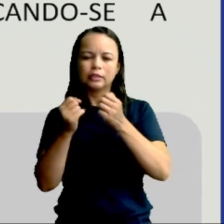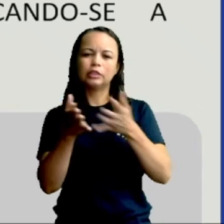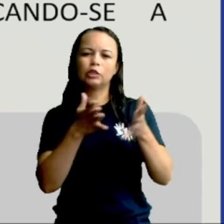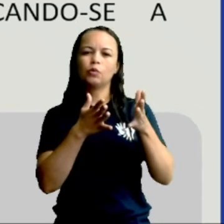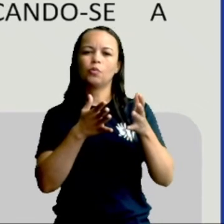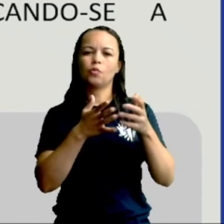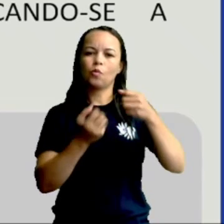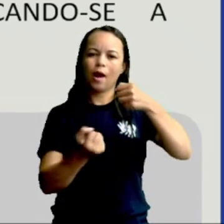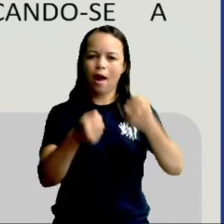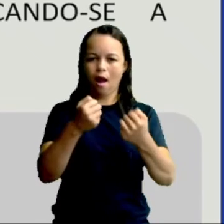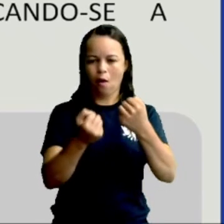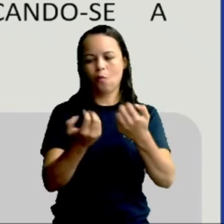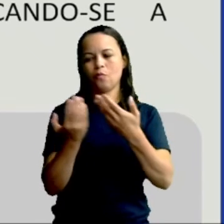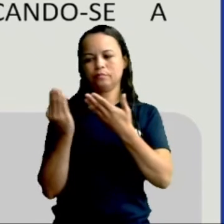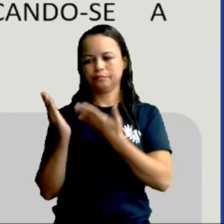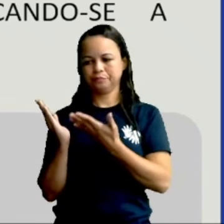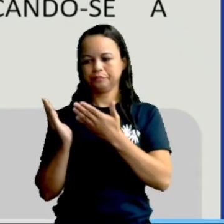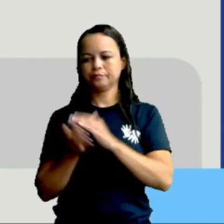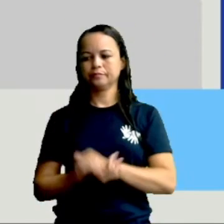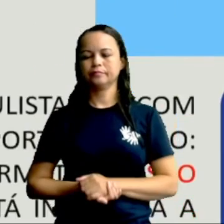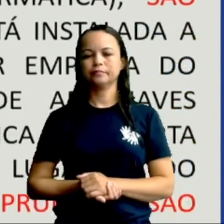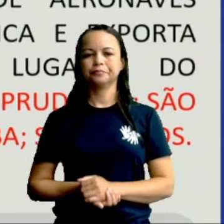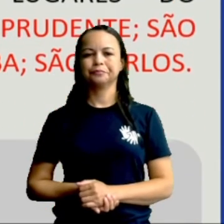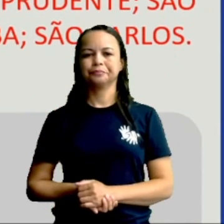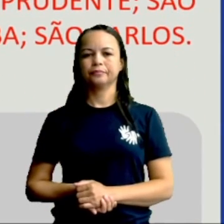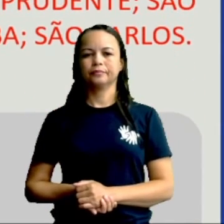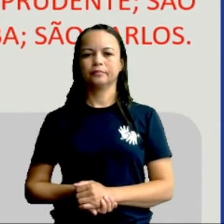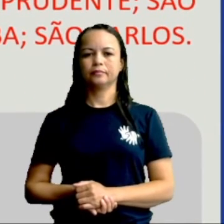né? Uma indústria automobilística.